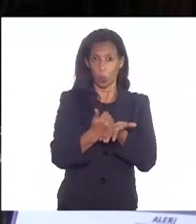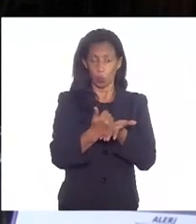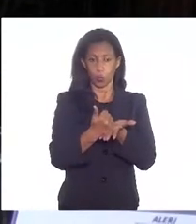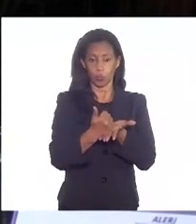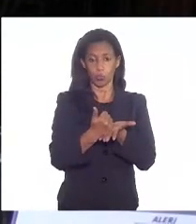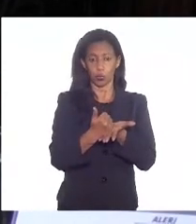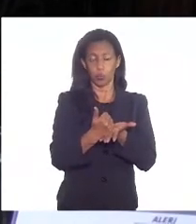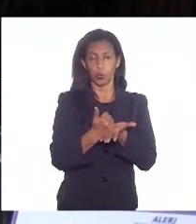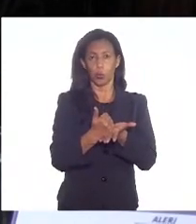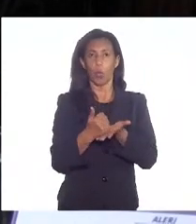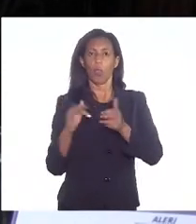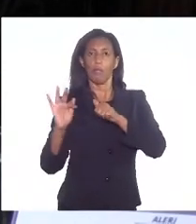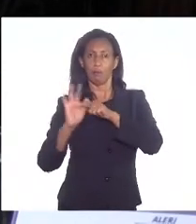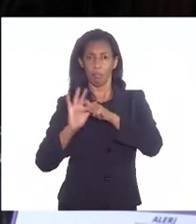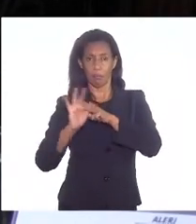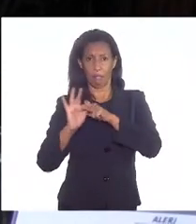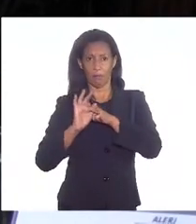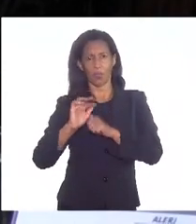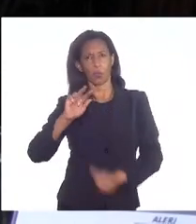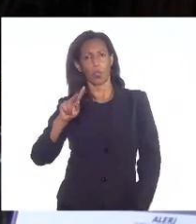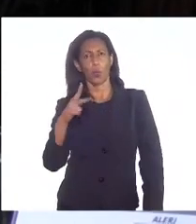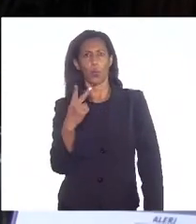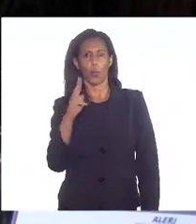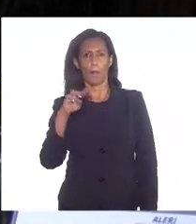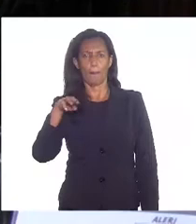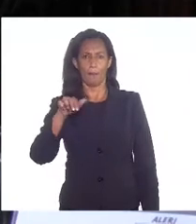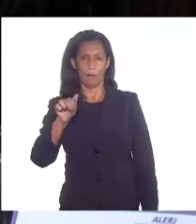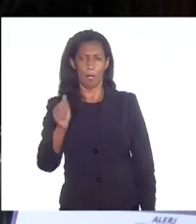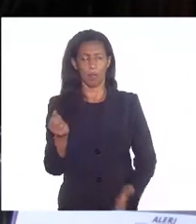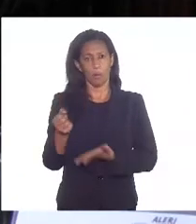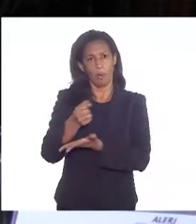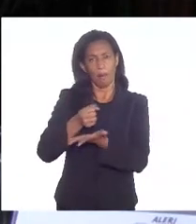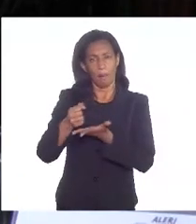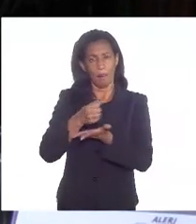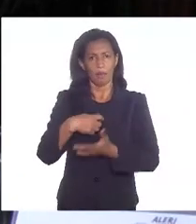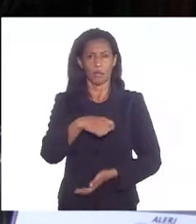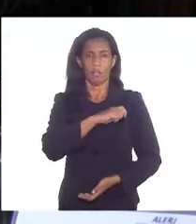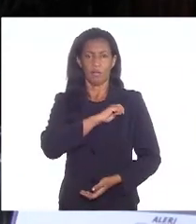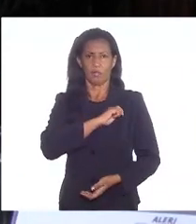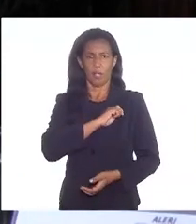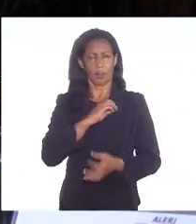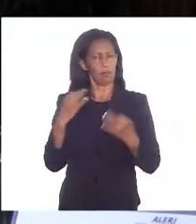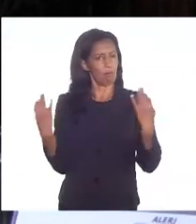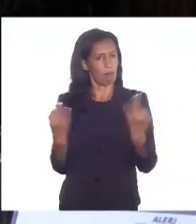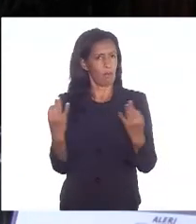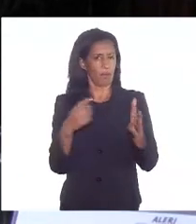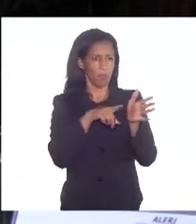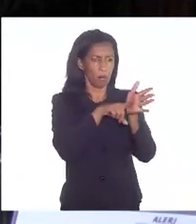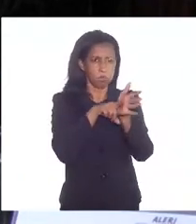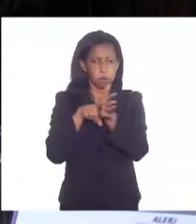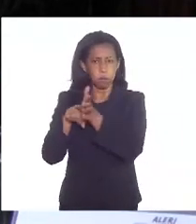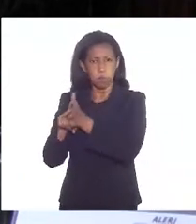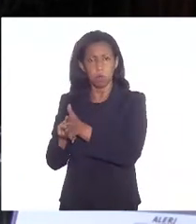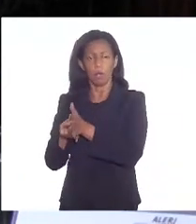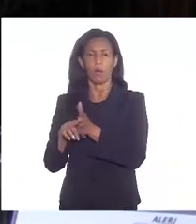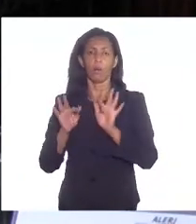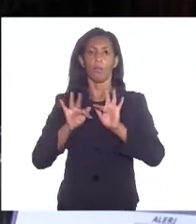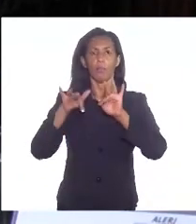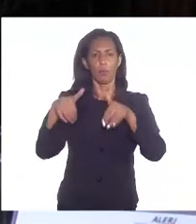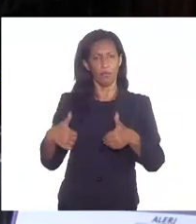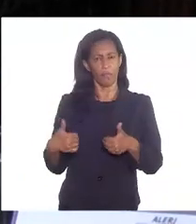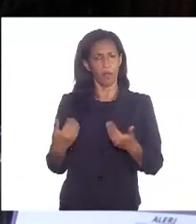também recursos técnicos, é que hoje é a base de uma fiscalização bem feita. Por fim, coloco